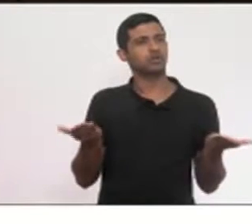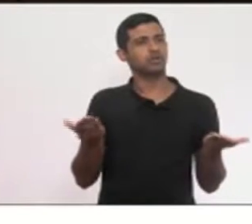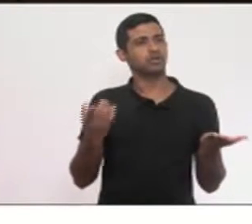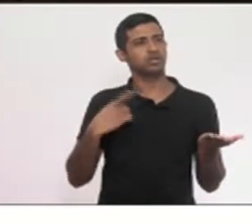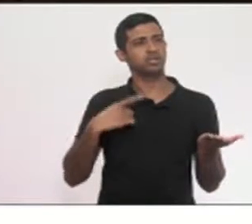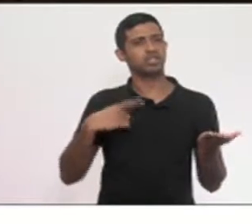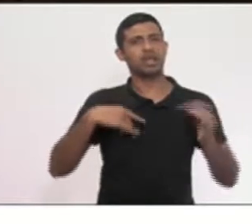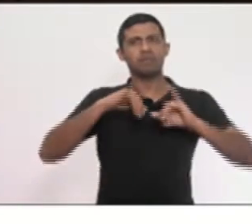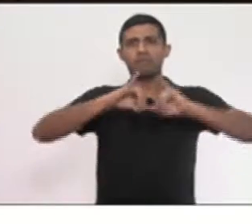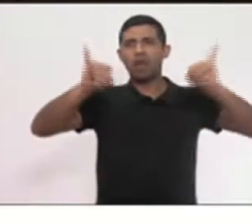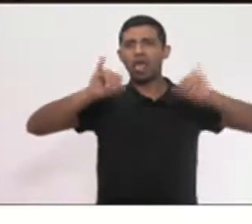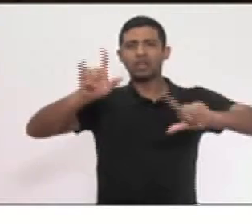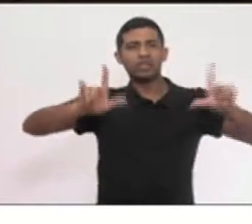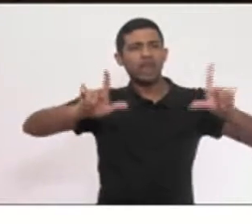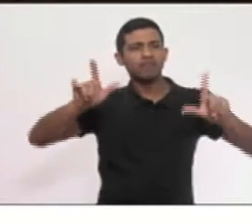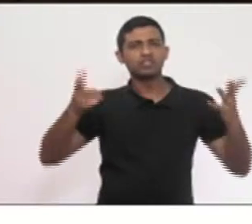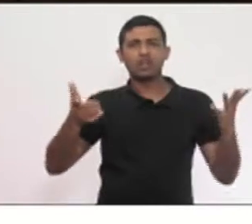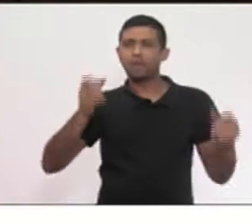que continuam acontecendo,